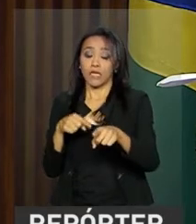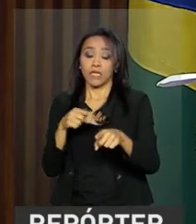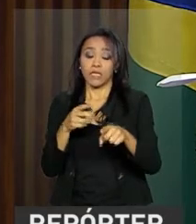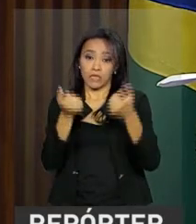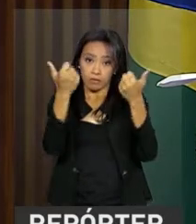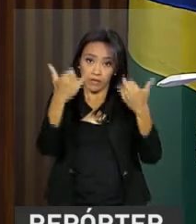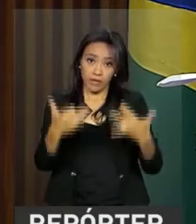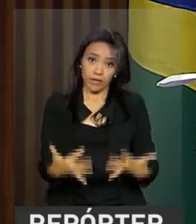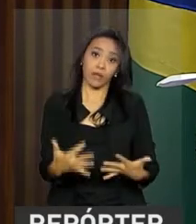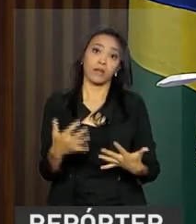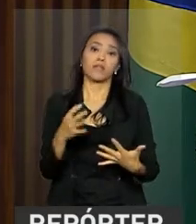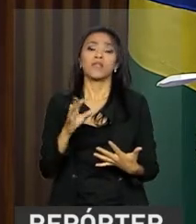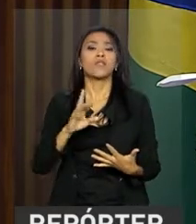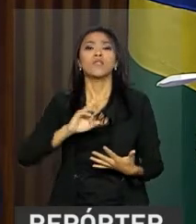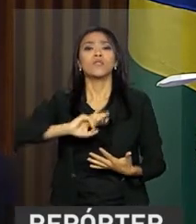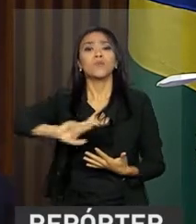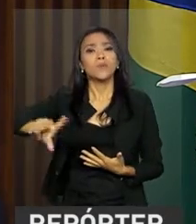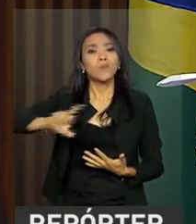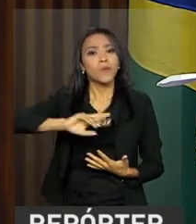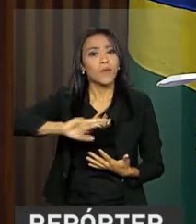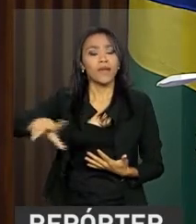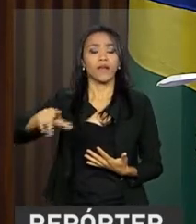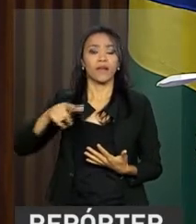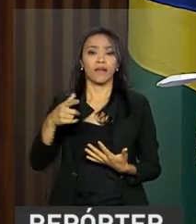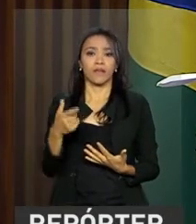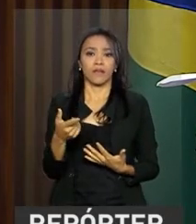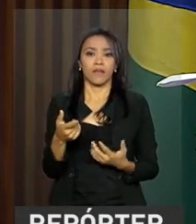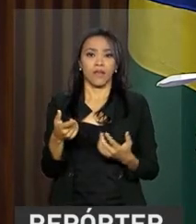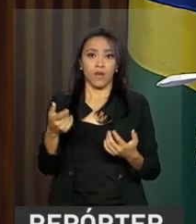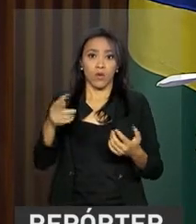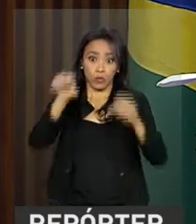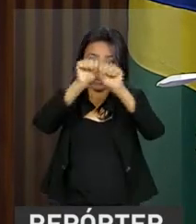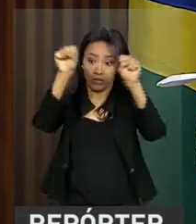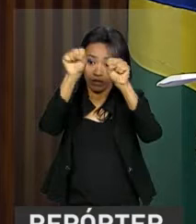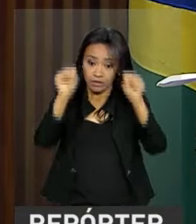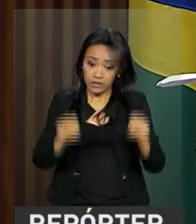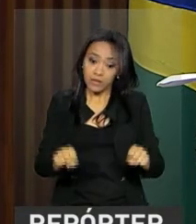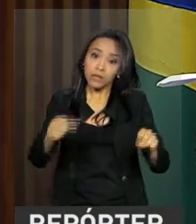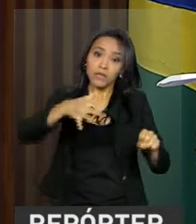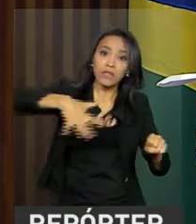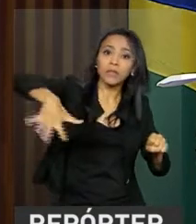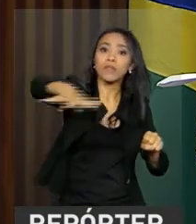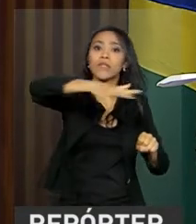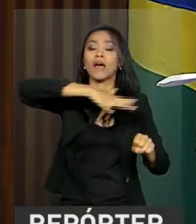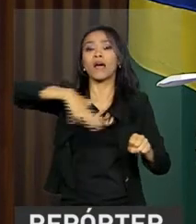não é o sistema de defesa agropecuária brasileira